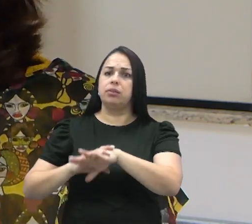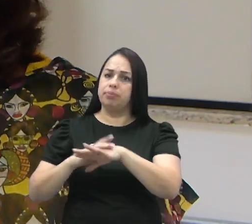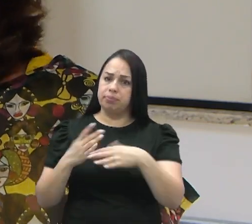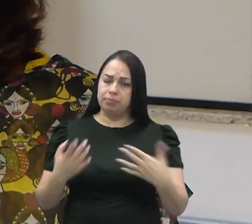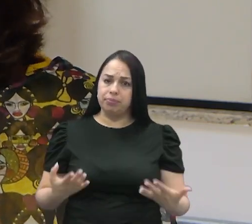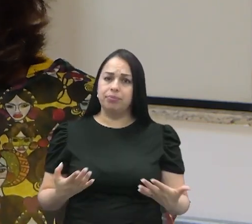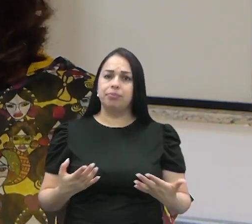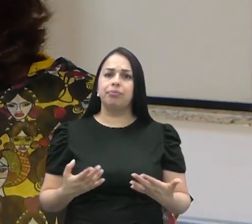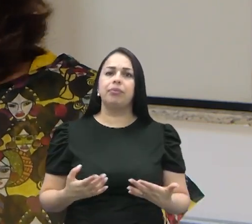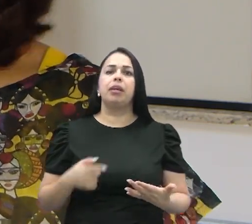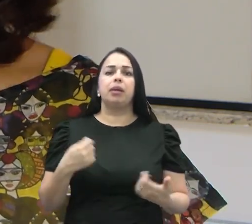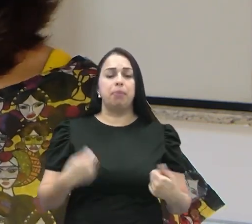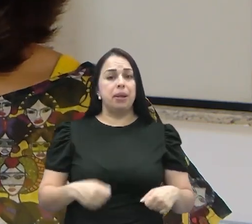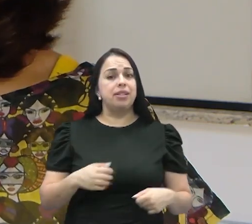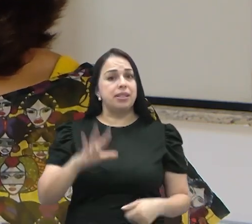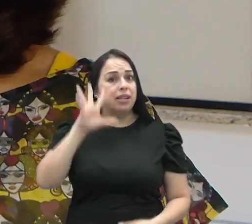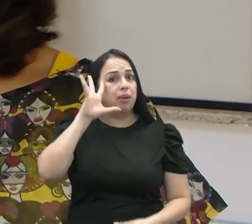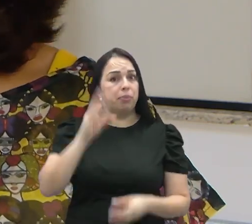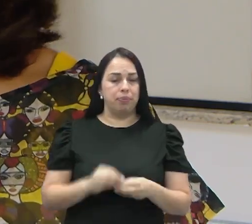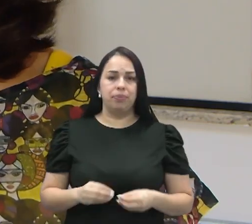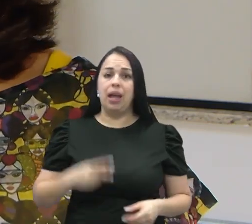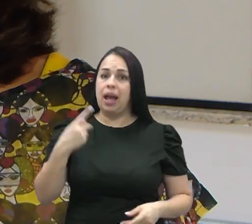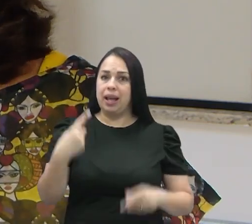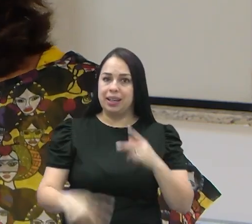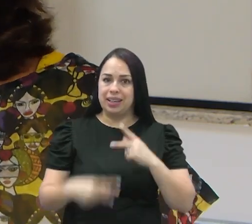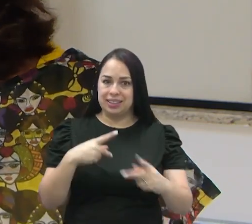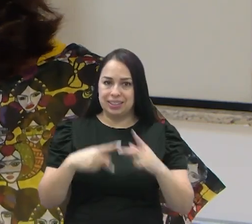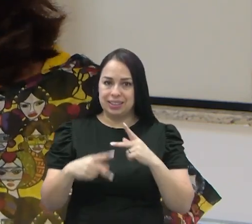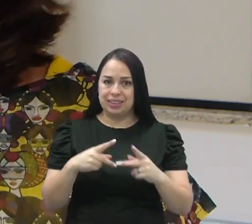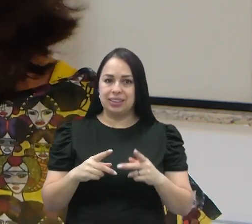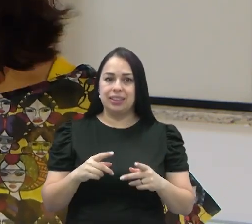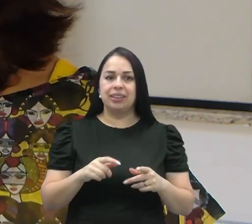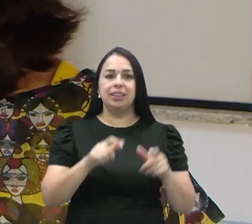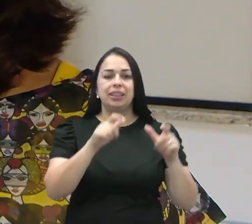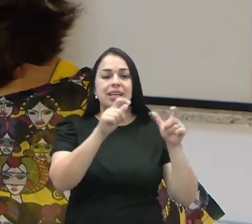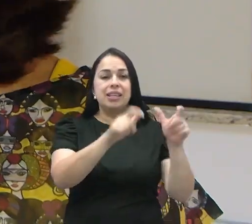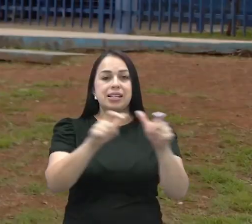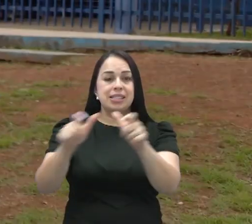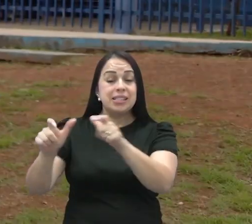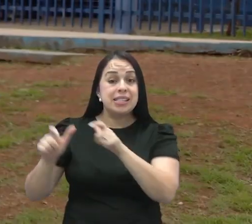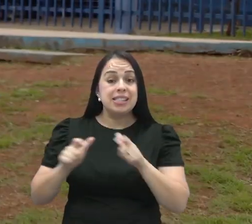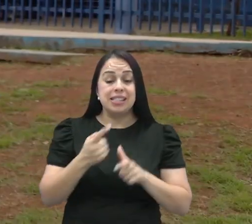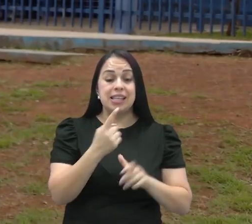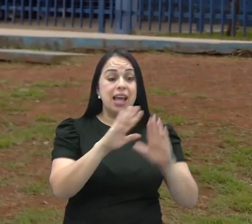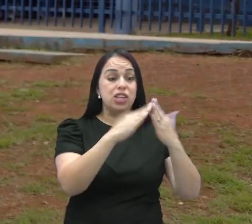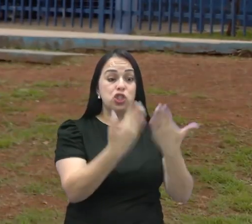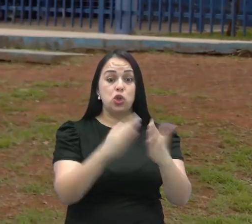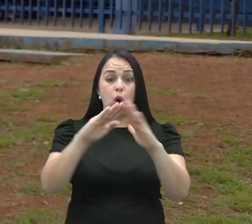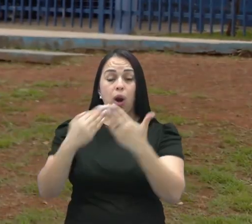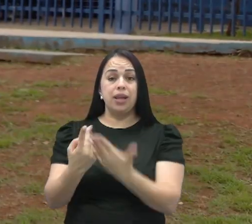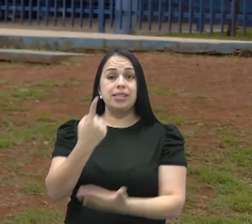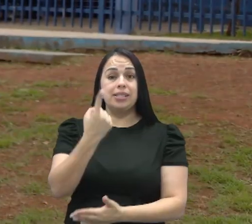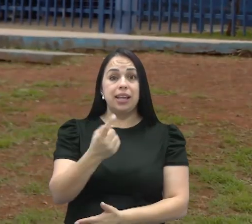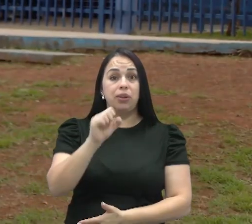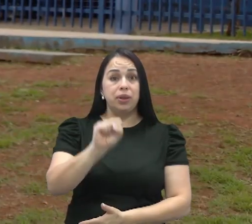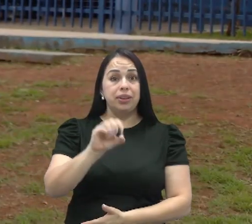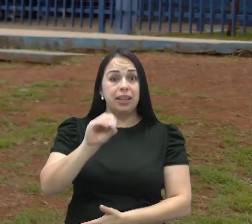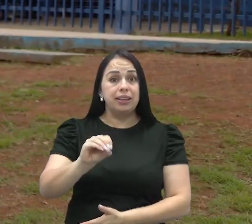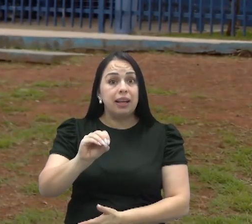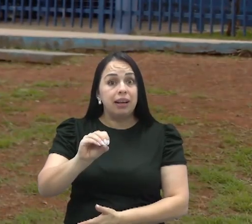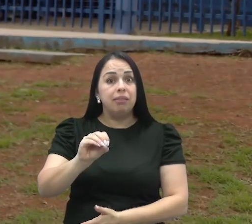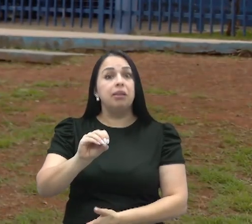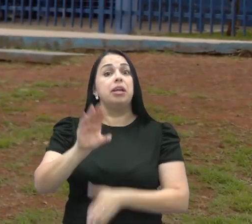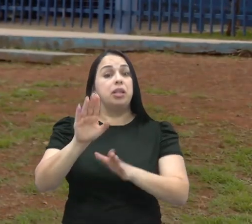que é estabelecido, né, legalmente ali, como o mínimo a se saber. São José dos Campos possui 180